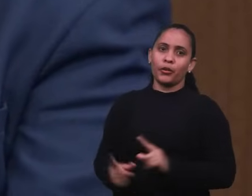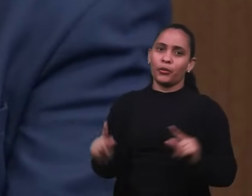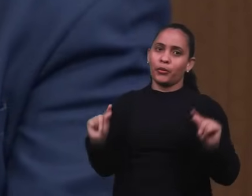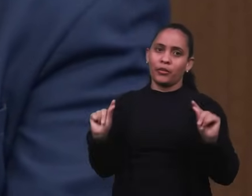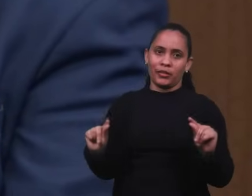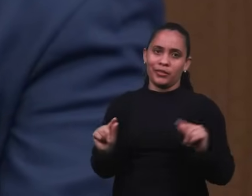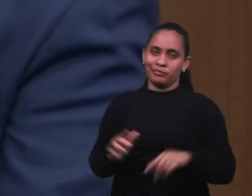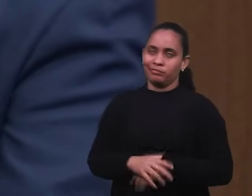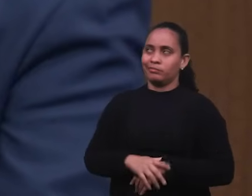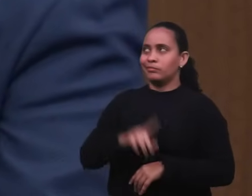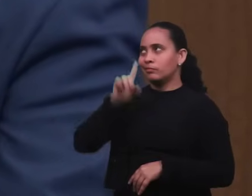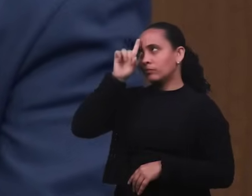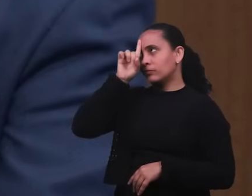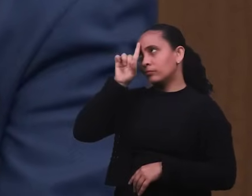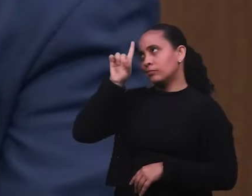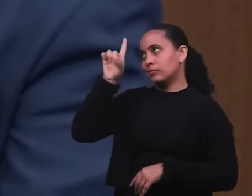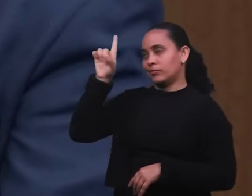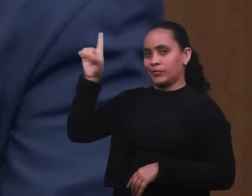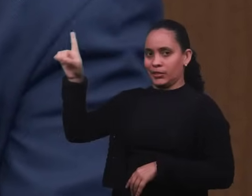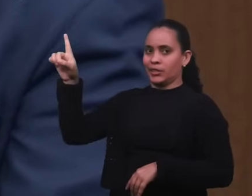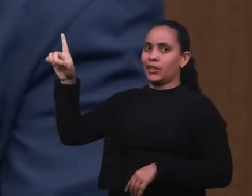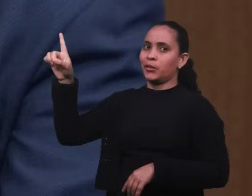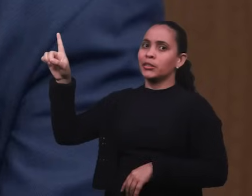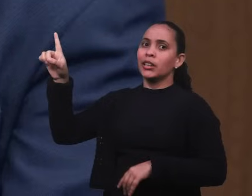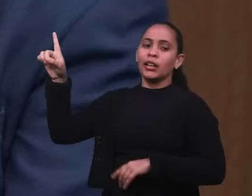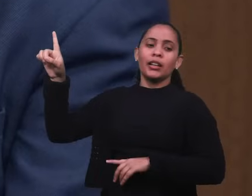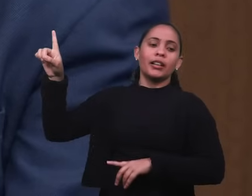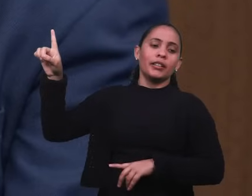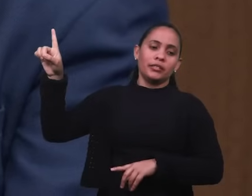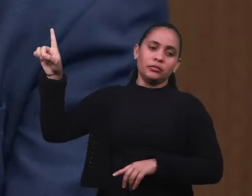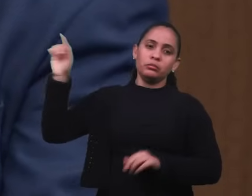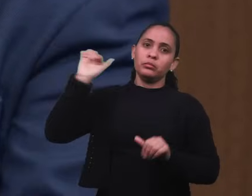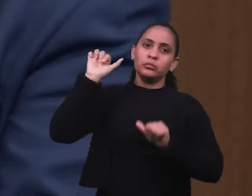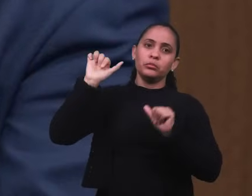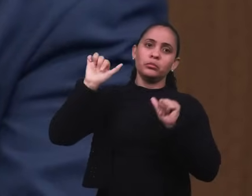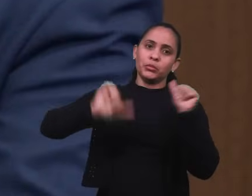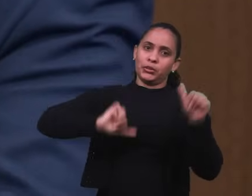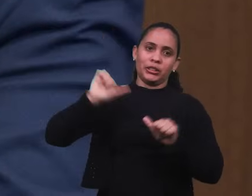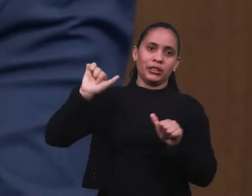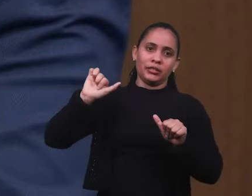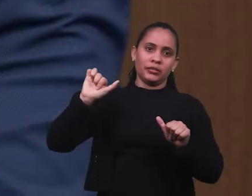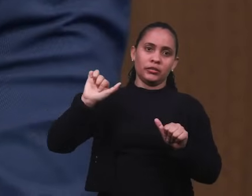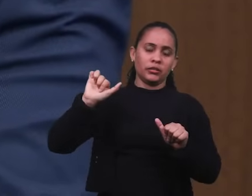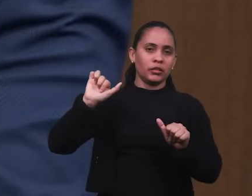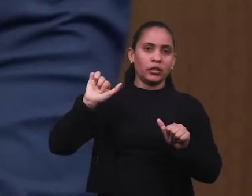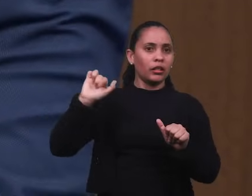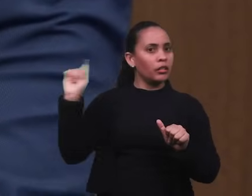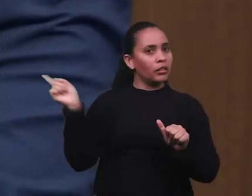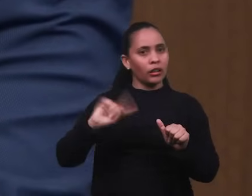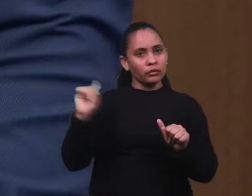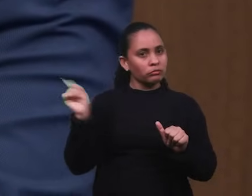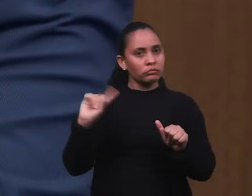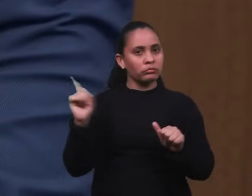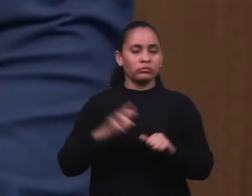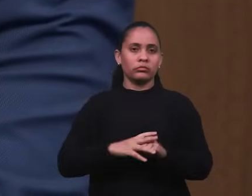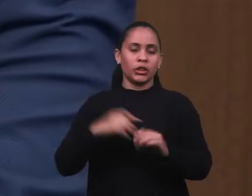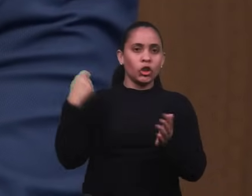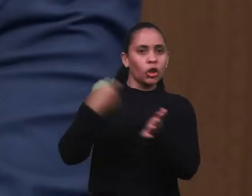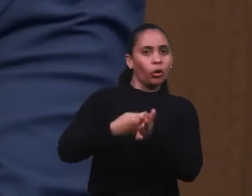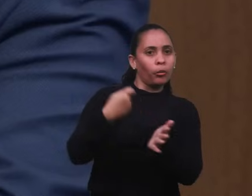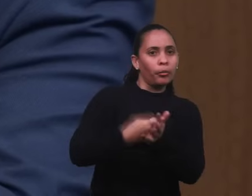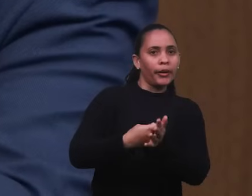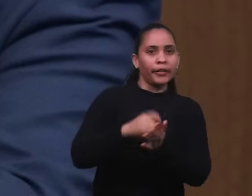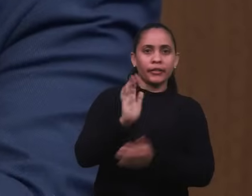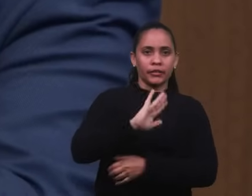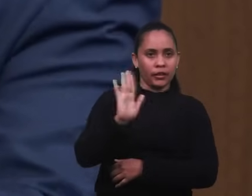ele interfere neste poder que ele deu ao homem. Então, Deus respeita o livre-arbítrio, né?